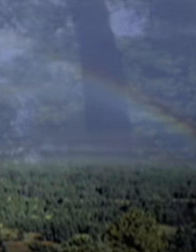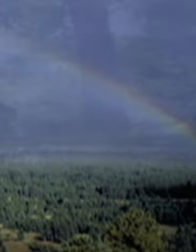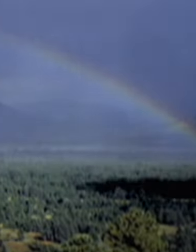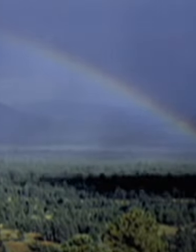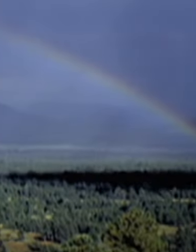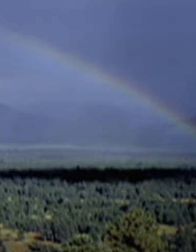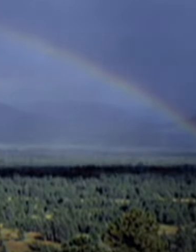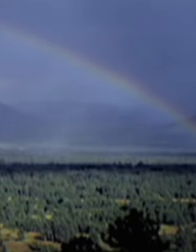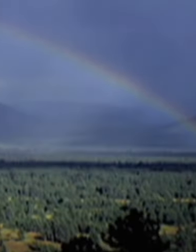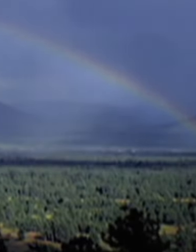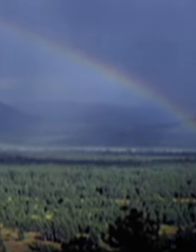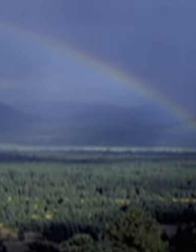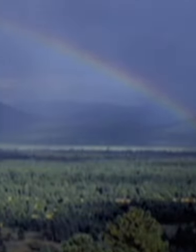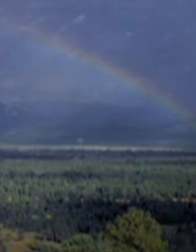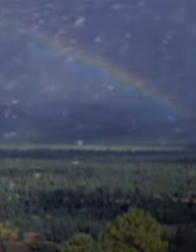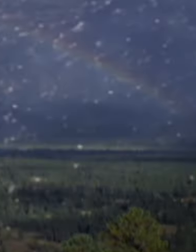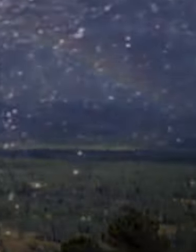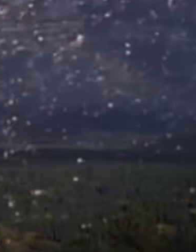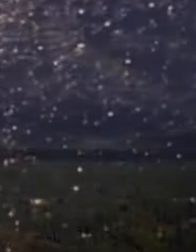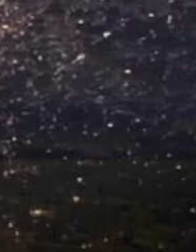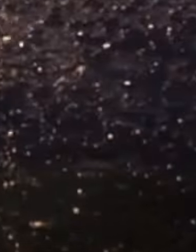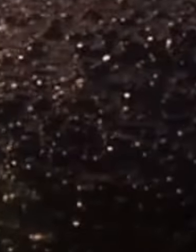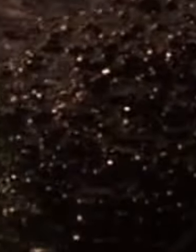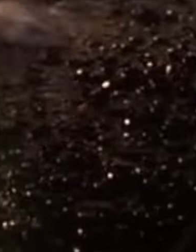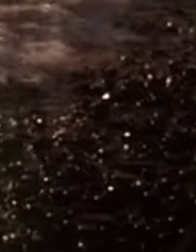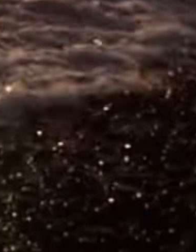Cai a chuva sobre o mal e o bom,